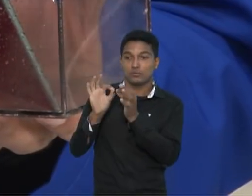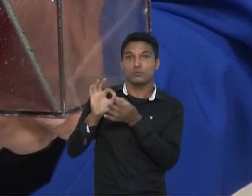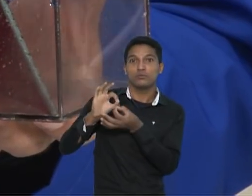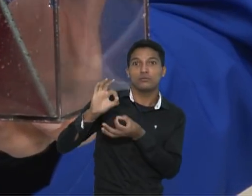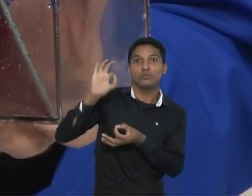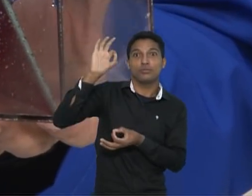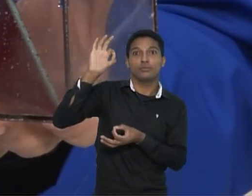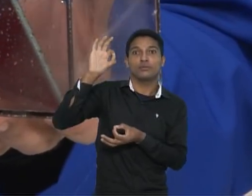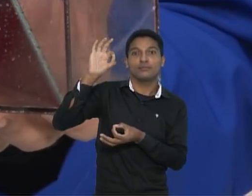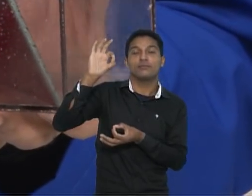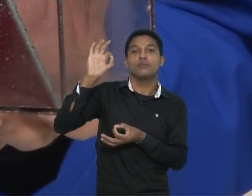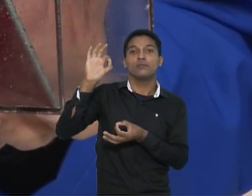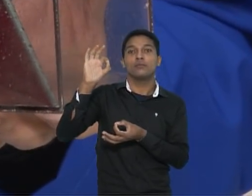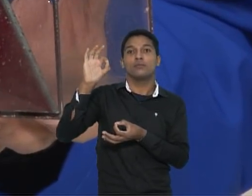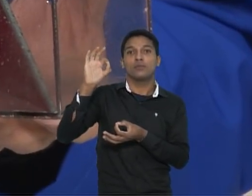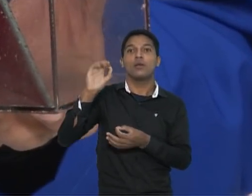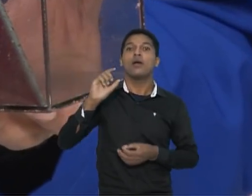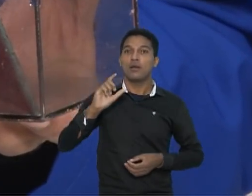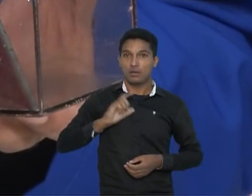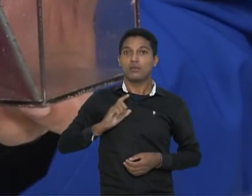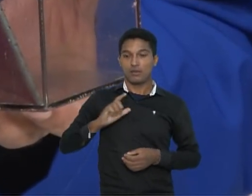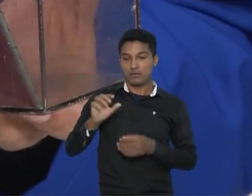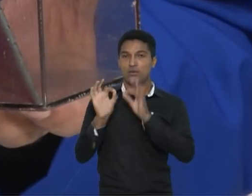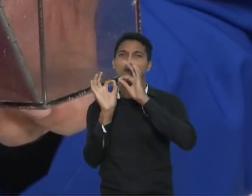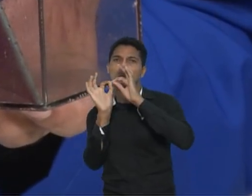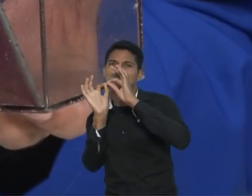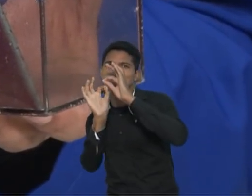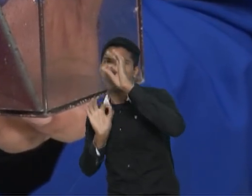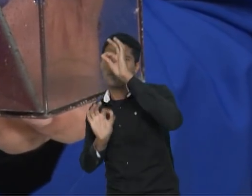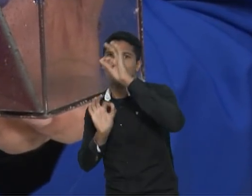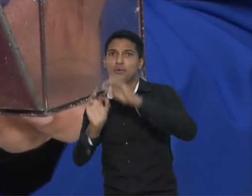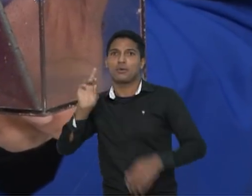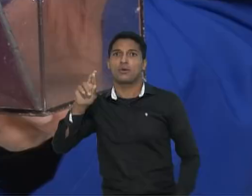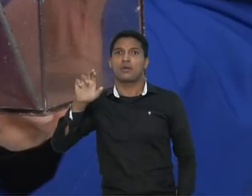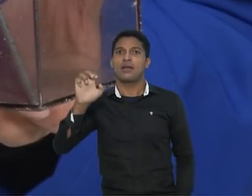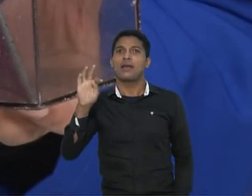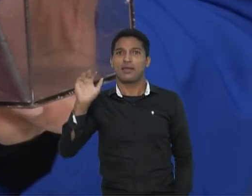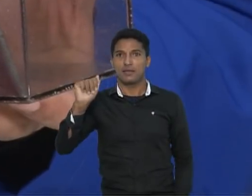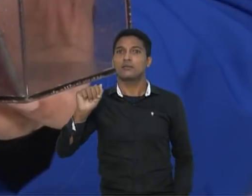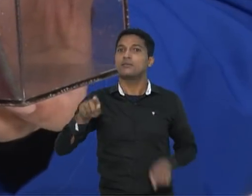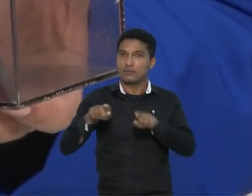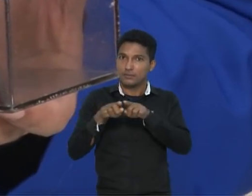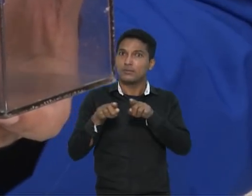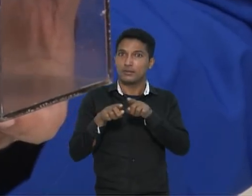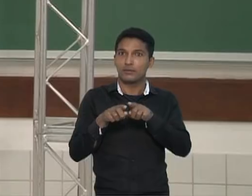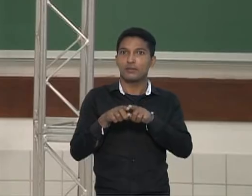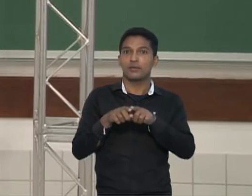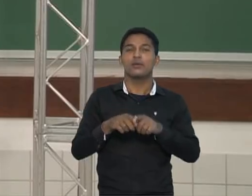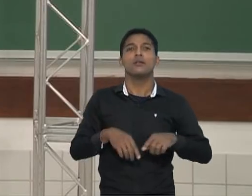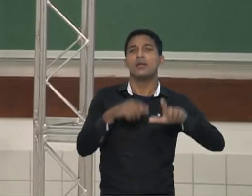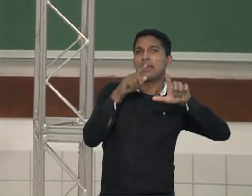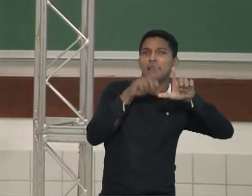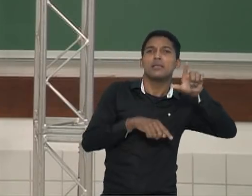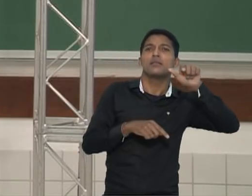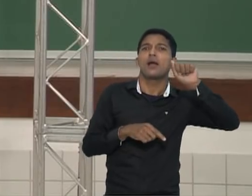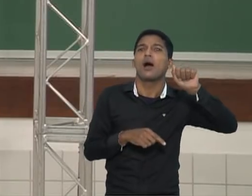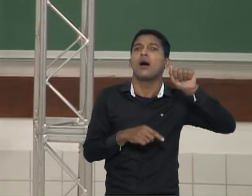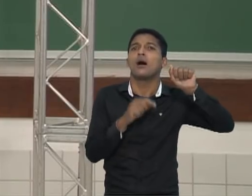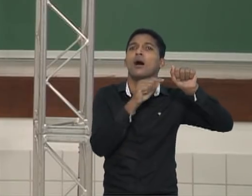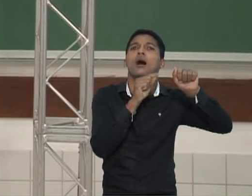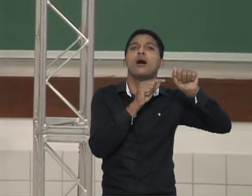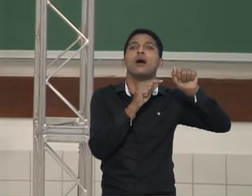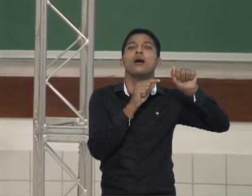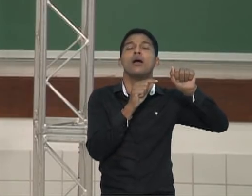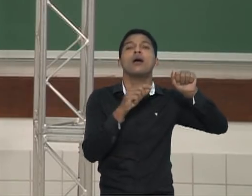desse cubo, né, que é outro segmento de reta também, correto? E na letra A, o que era para